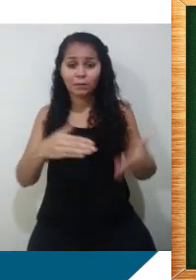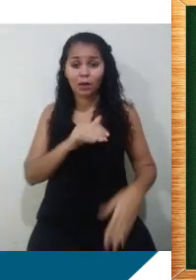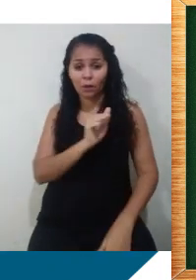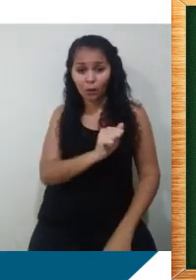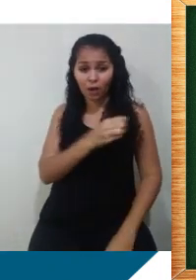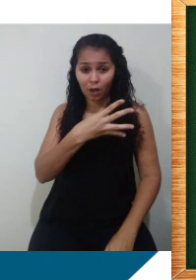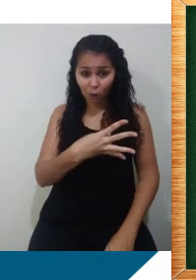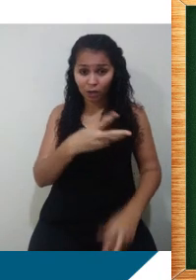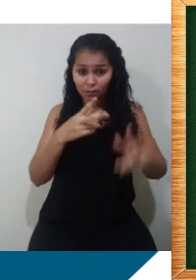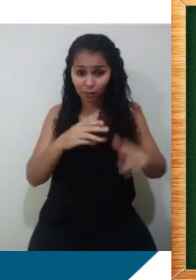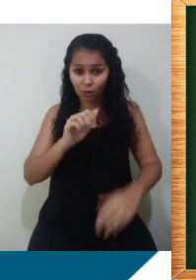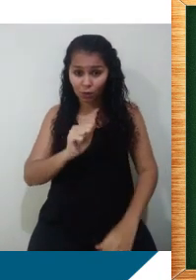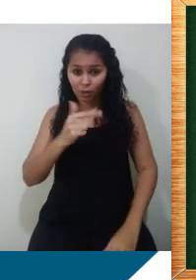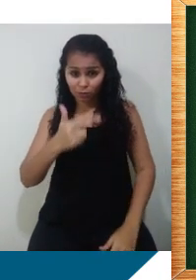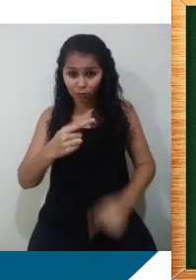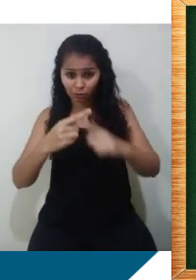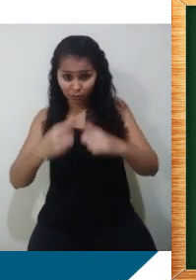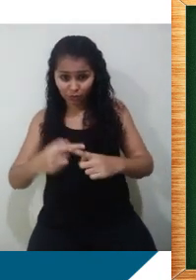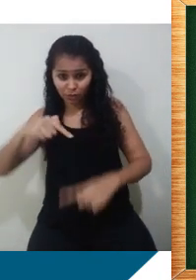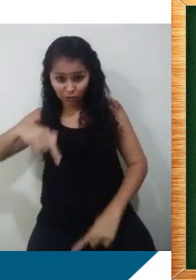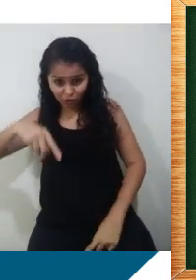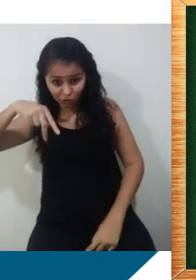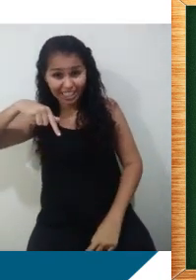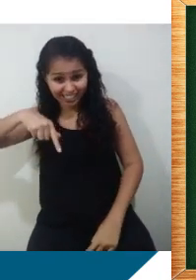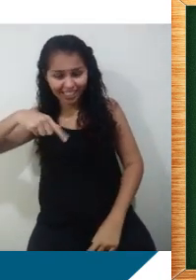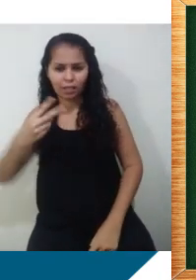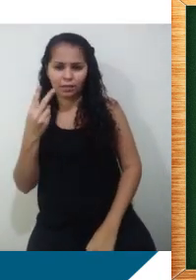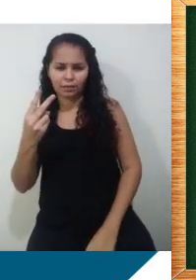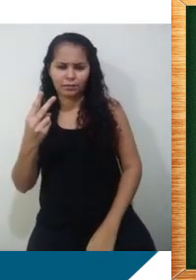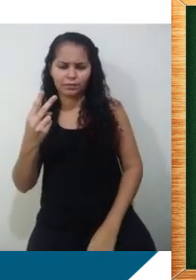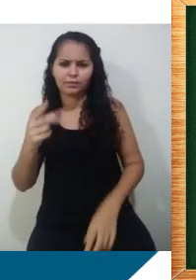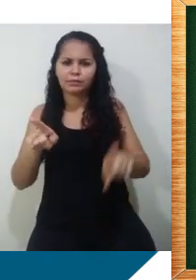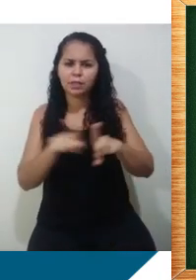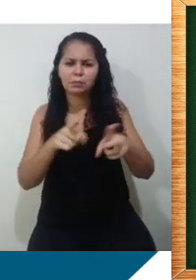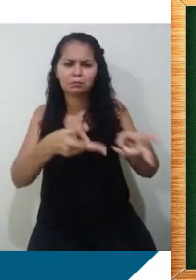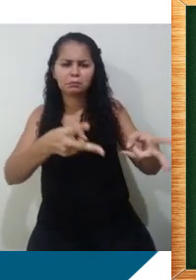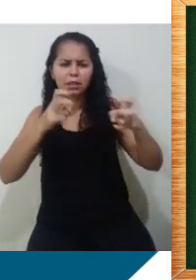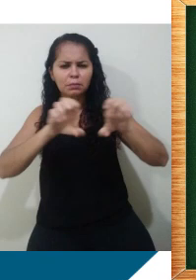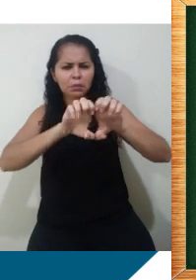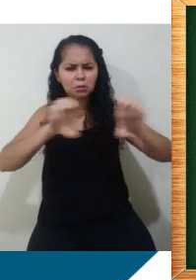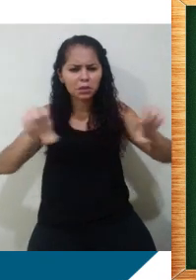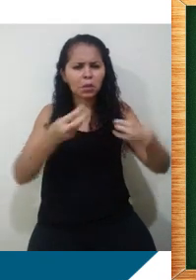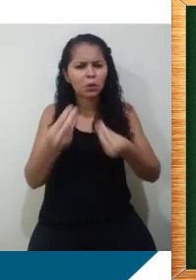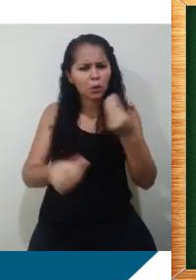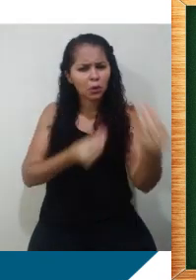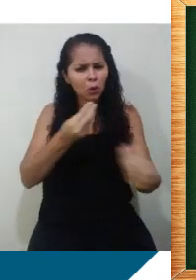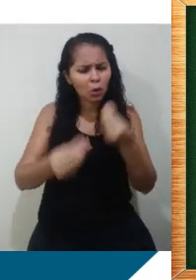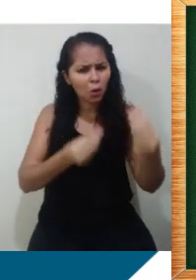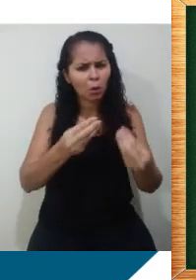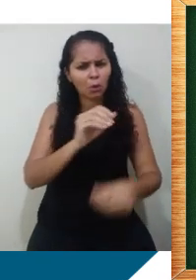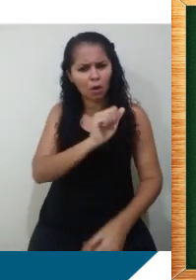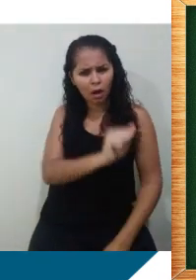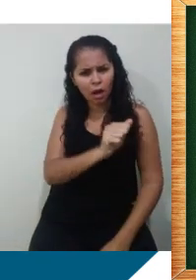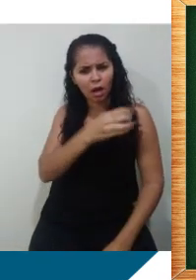quadrado. Também nós podemos observar esta expressão da seguinte forma. A4 é igual